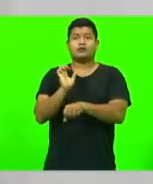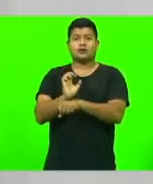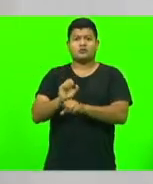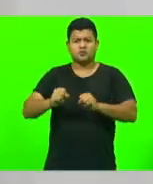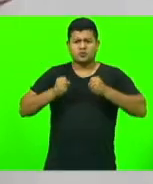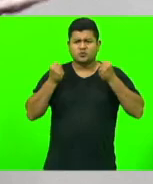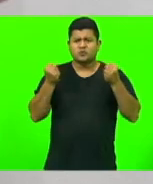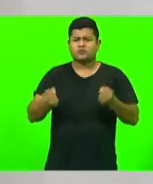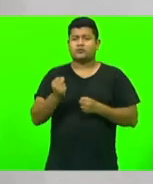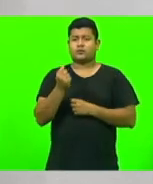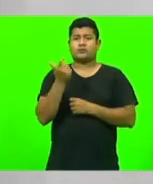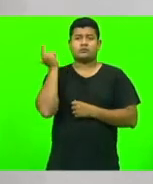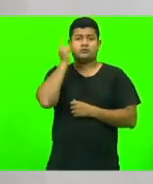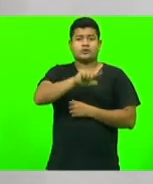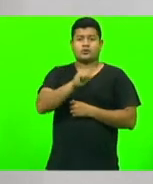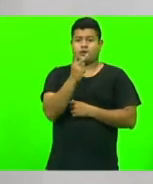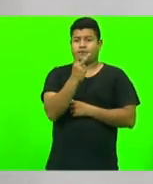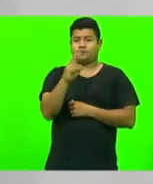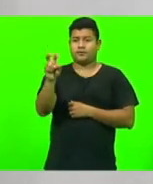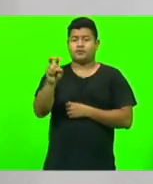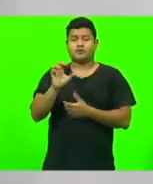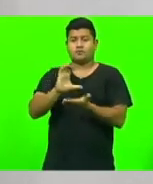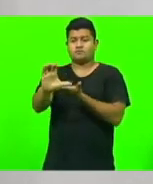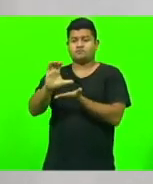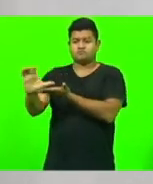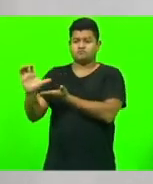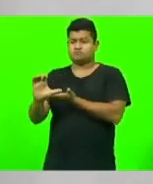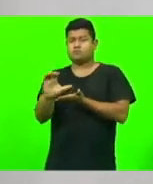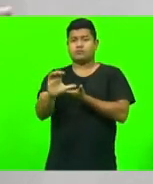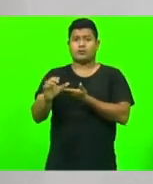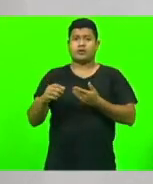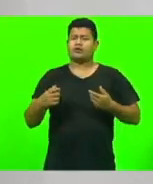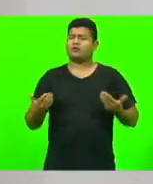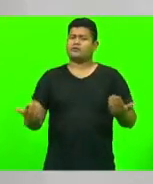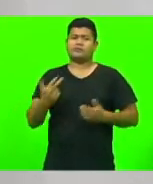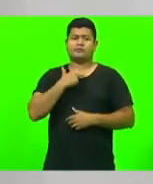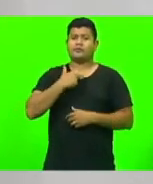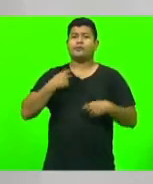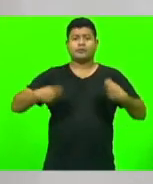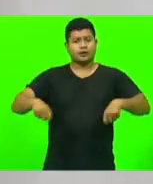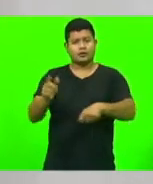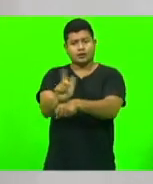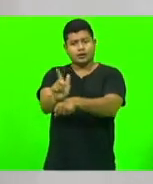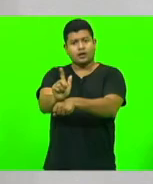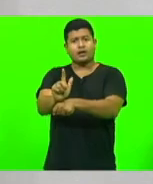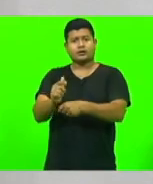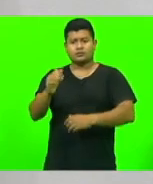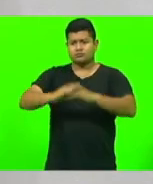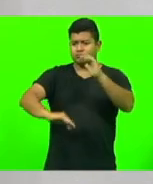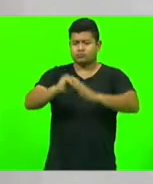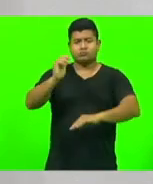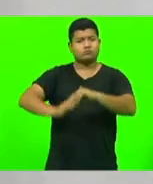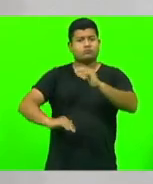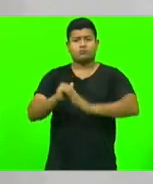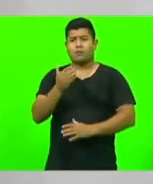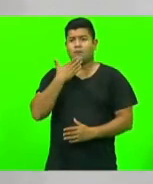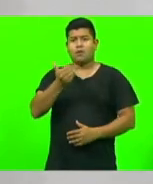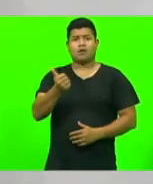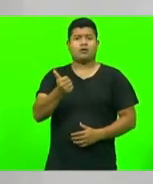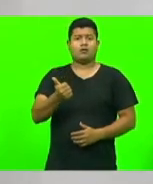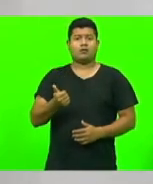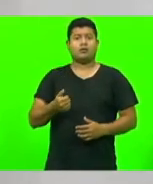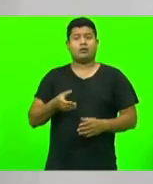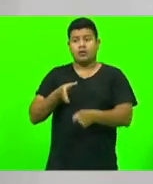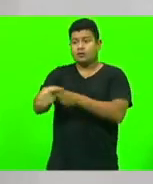25. Não dá. Precisa agir, precisa ter gestão mais eficiente e precisa orientar